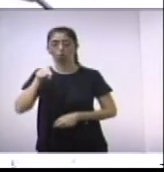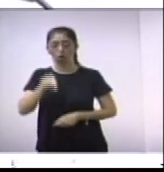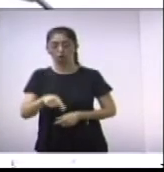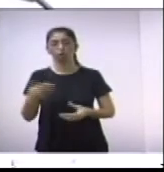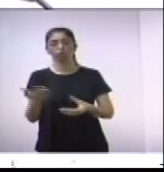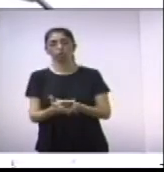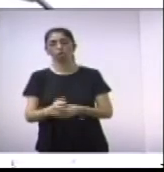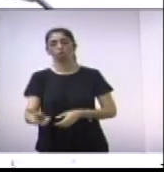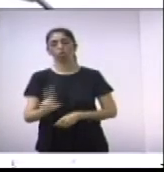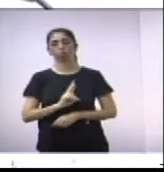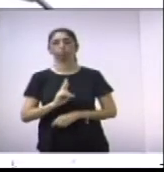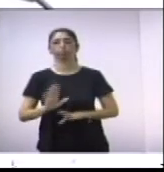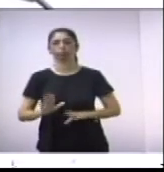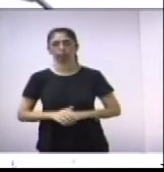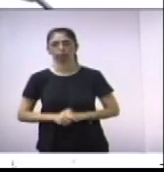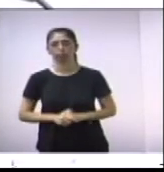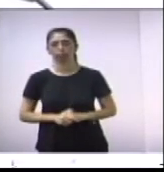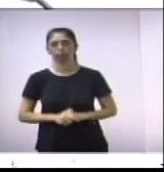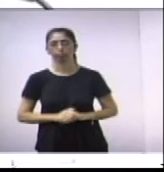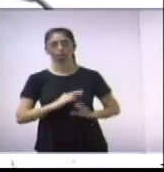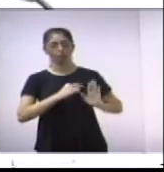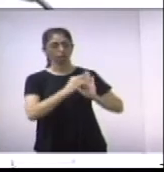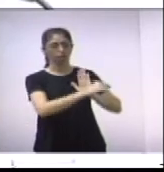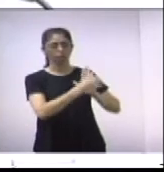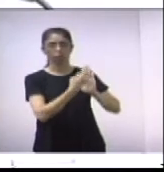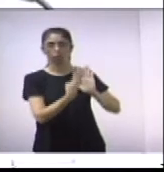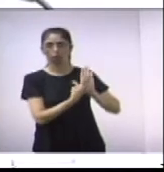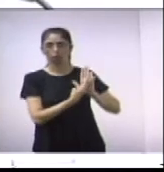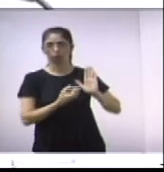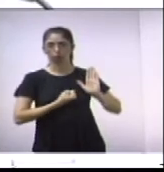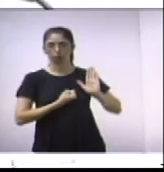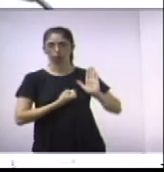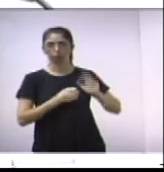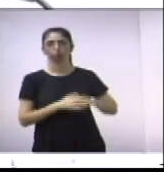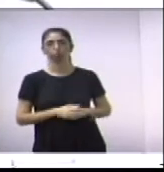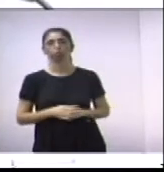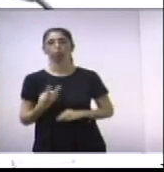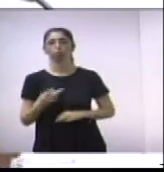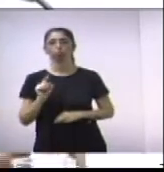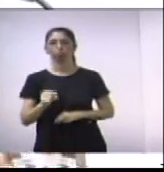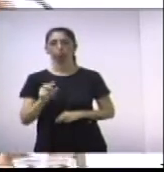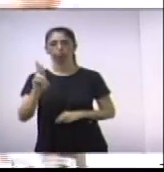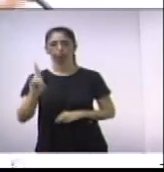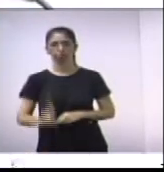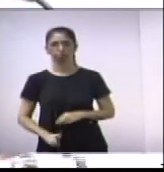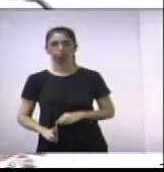artigo 20, inciso 4º do Código de Processo Civil, em R$ 2.000,